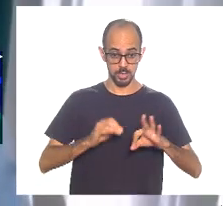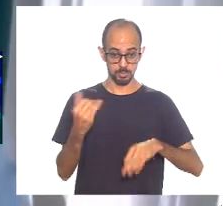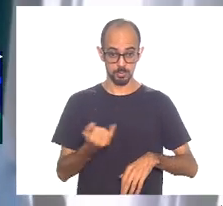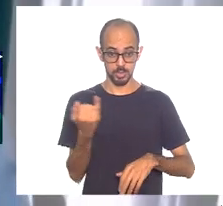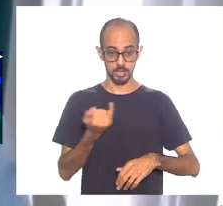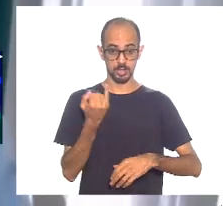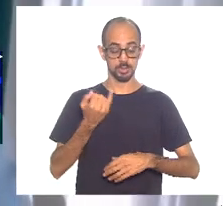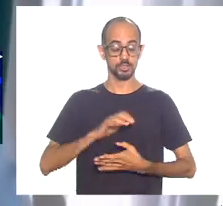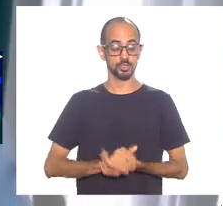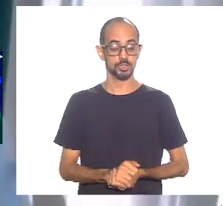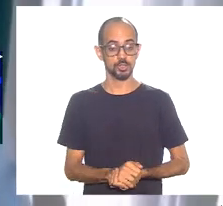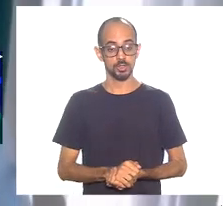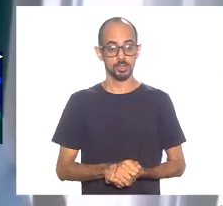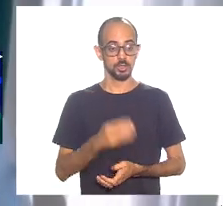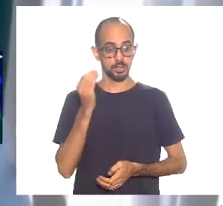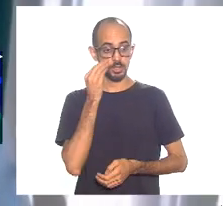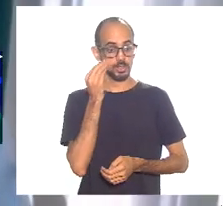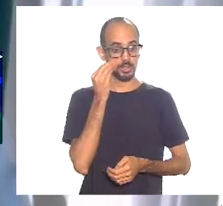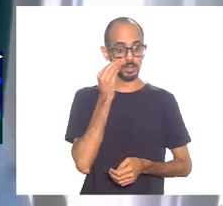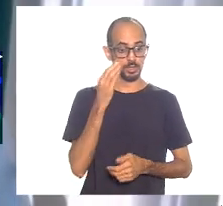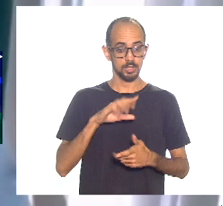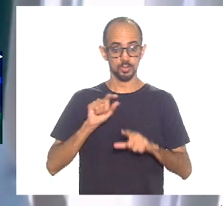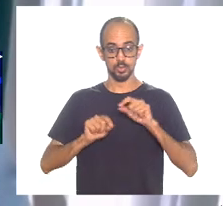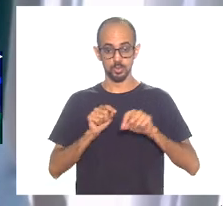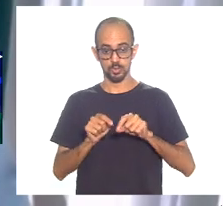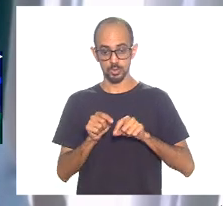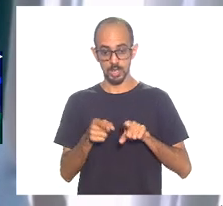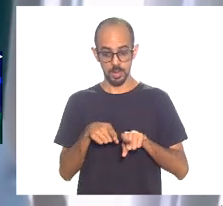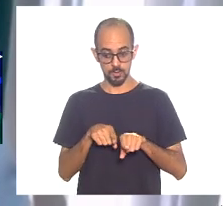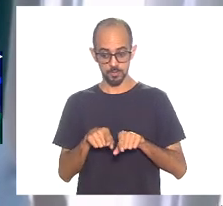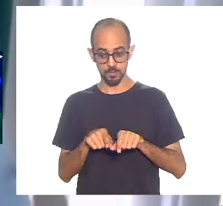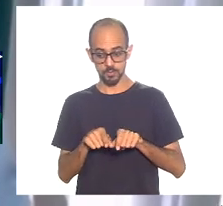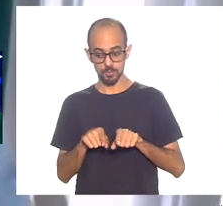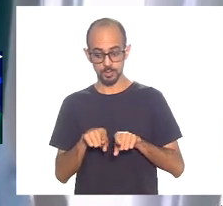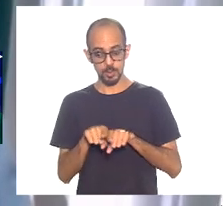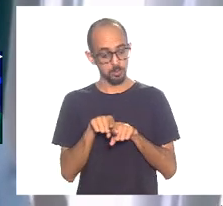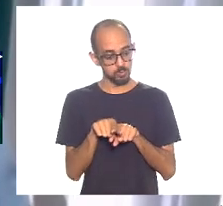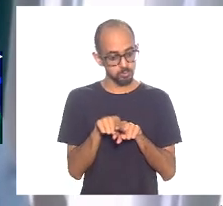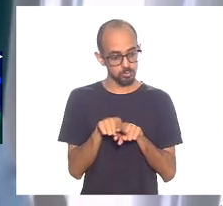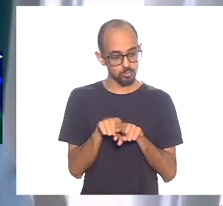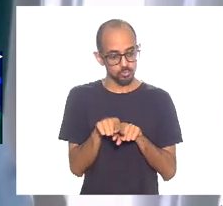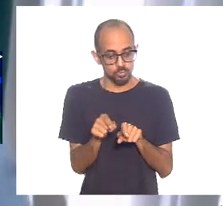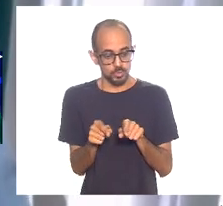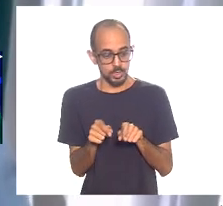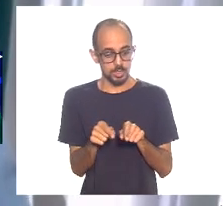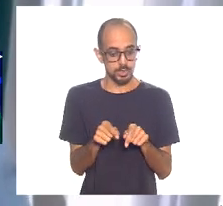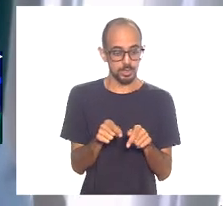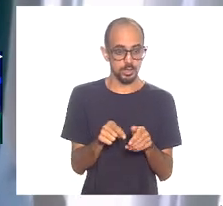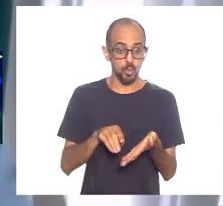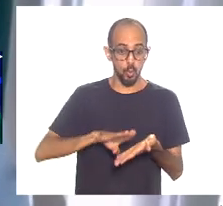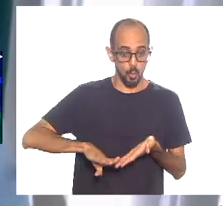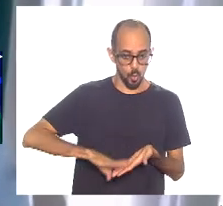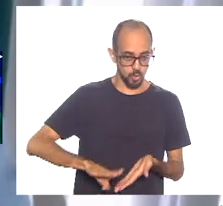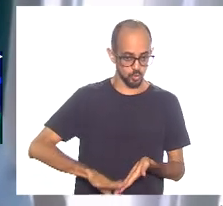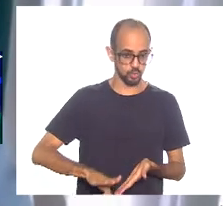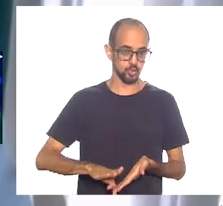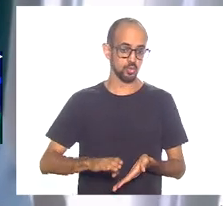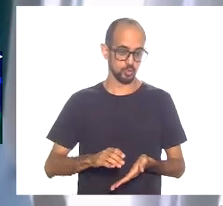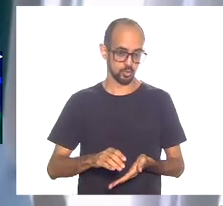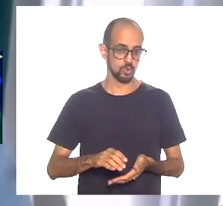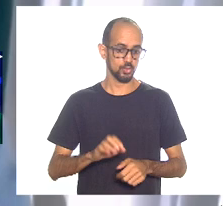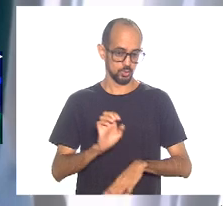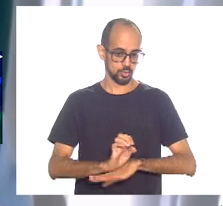é tentando estabelecer uma espécie de qualidade do custo tributário o gás natural produzido no Rio um importado